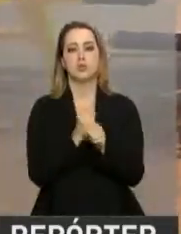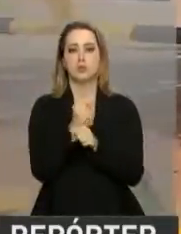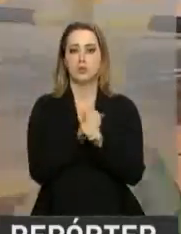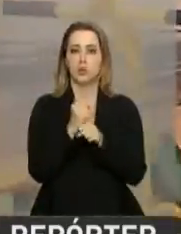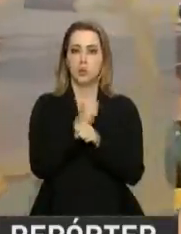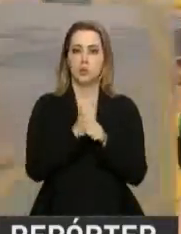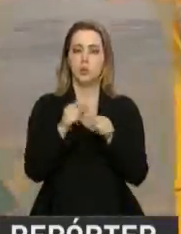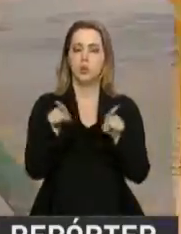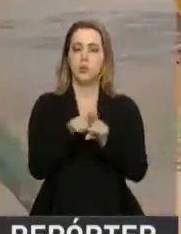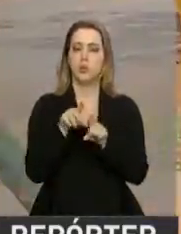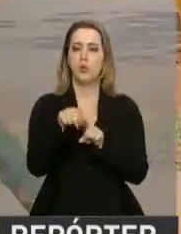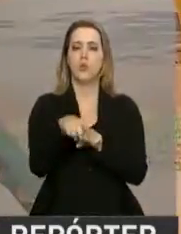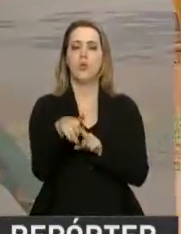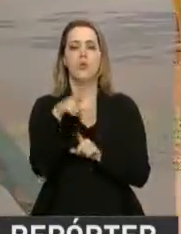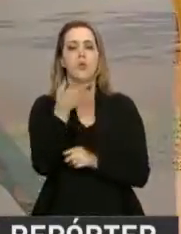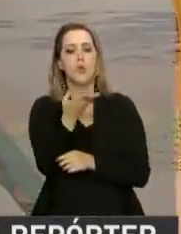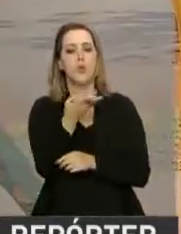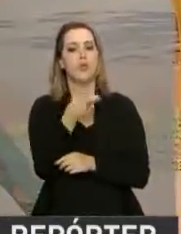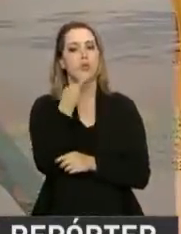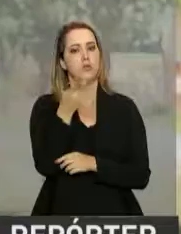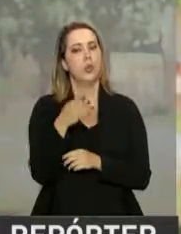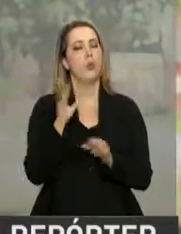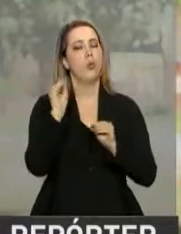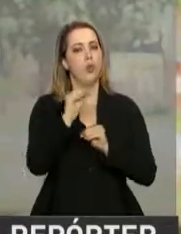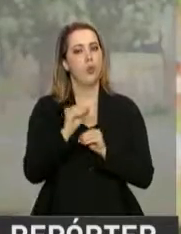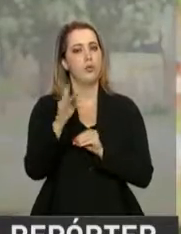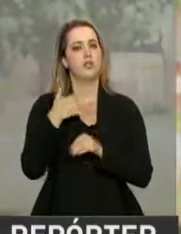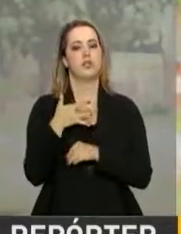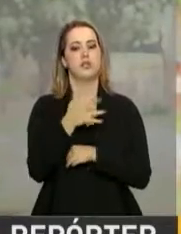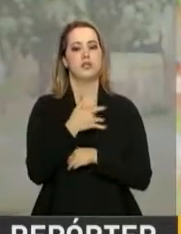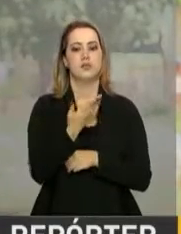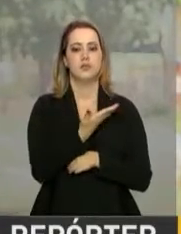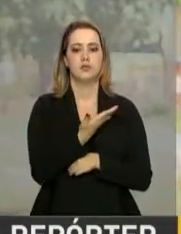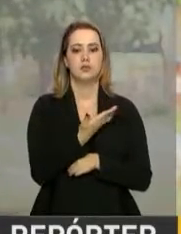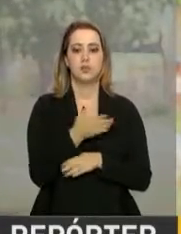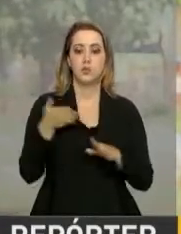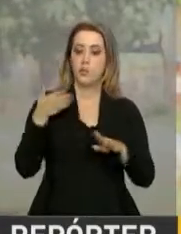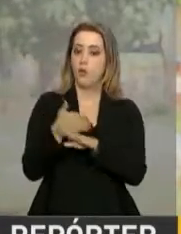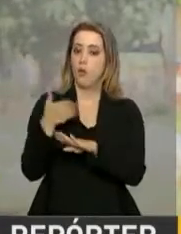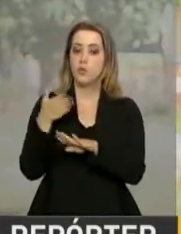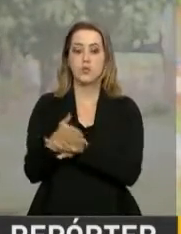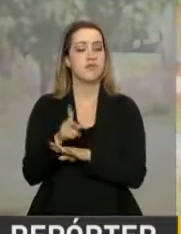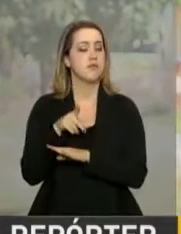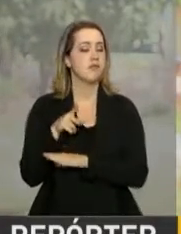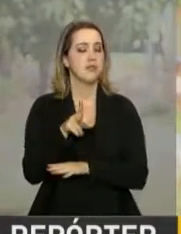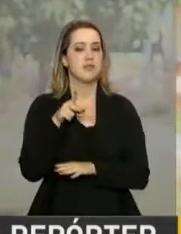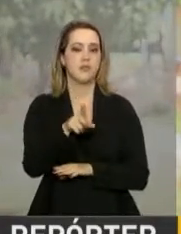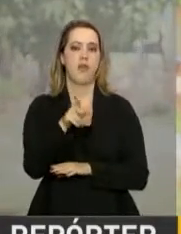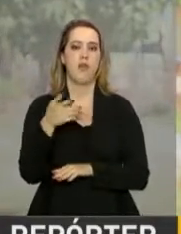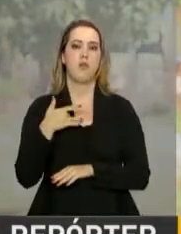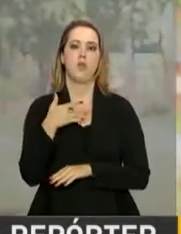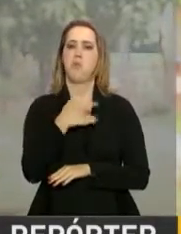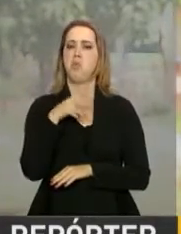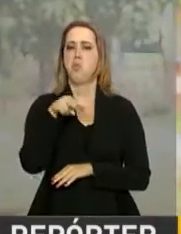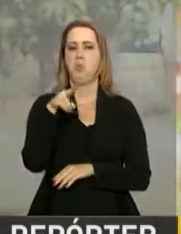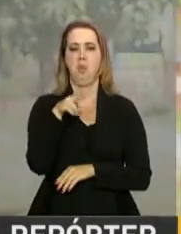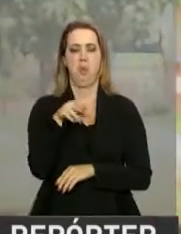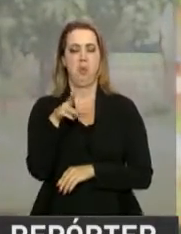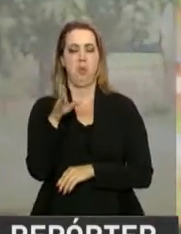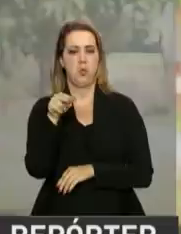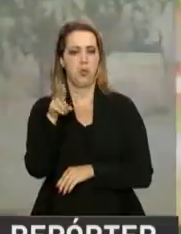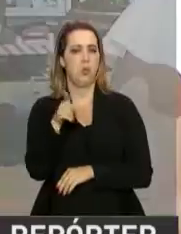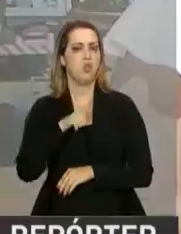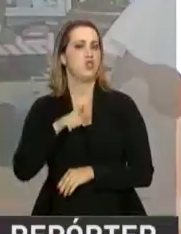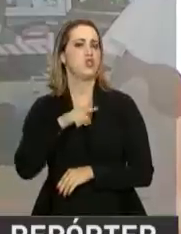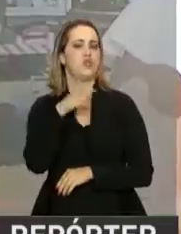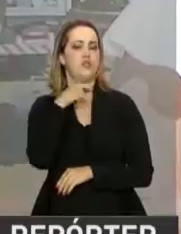não cuidam da saúde não se aplica mais ao Fernando. Eu vou sempre ao médico, sempre fui ao médico, nunca tive medo de médico, de